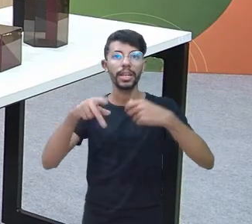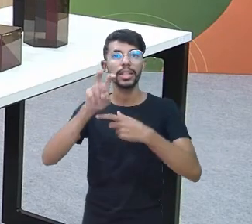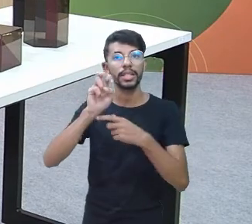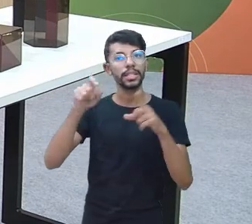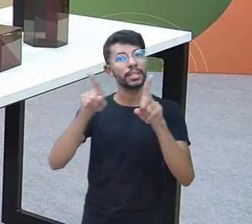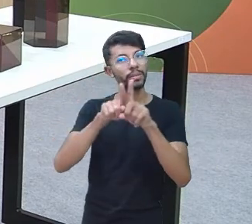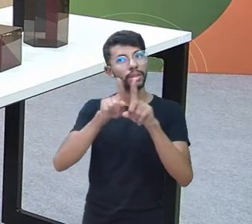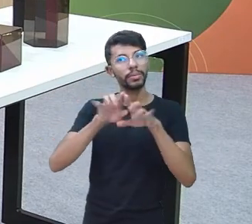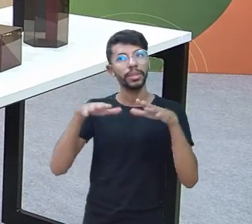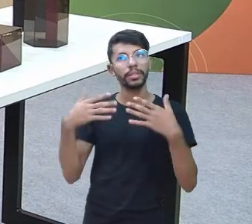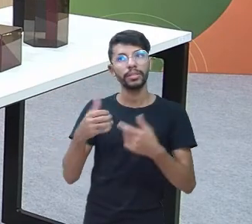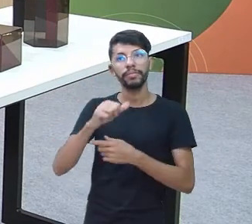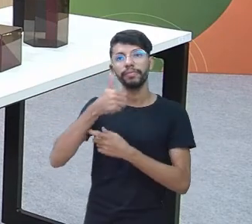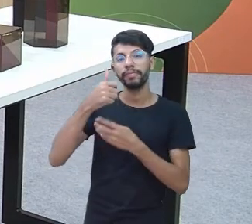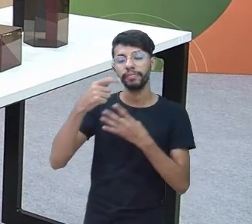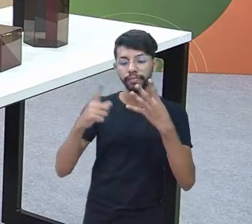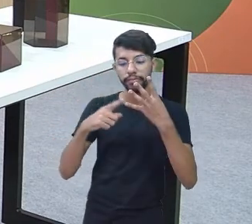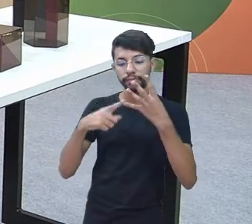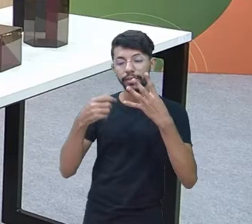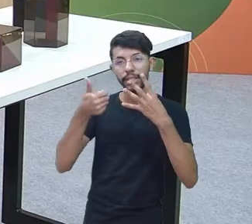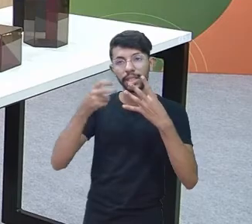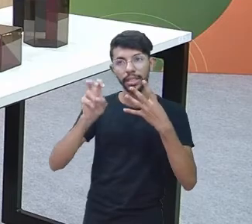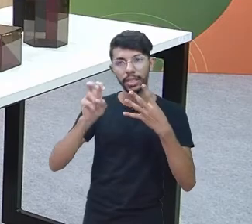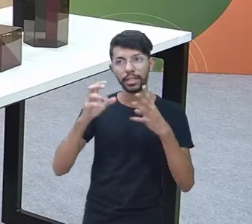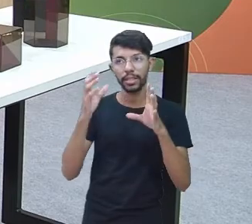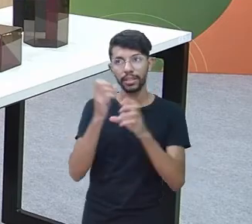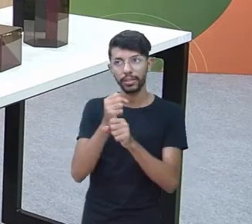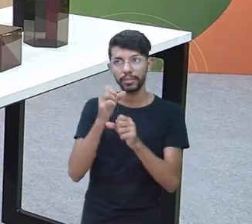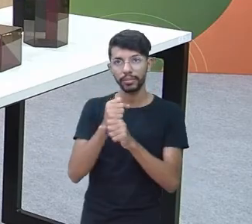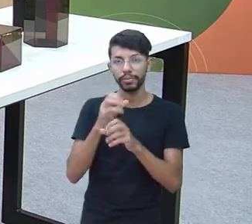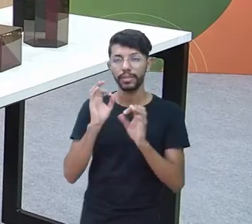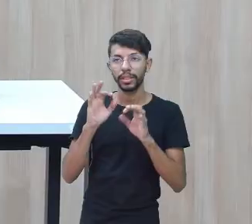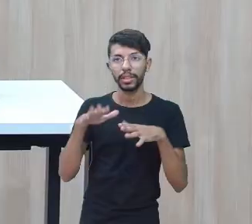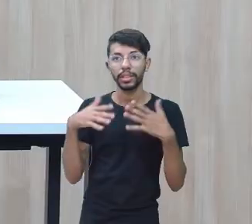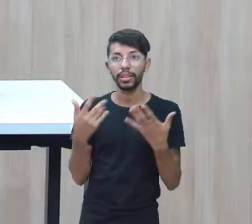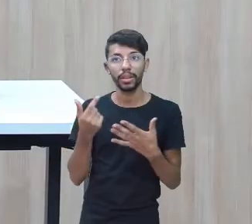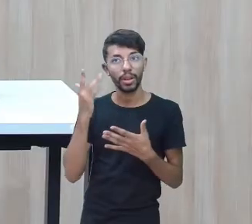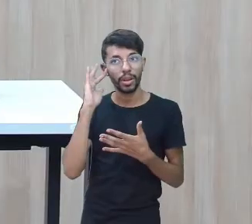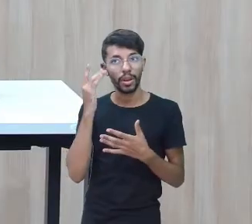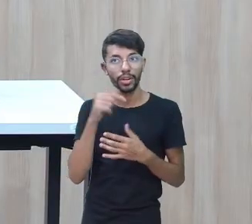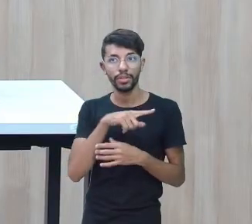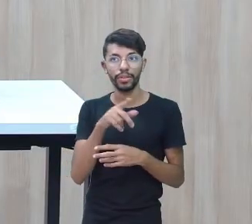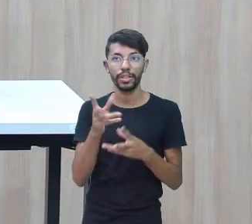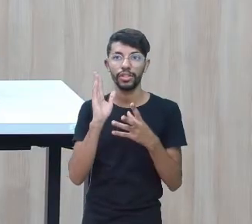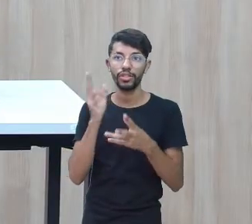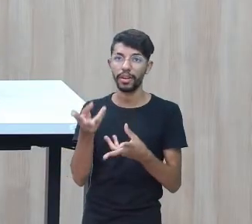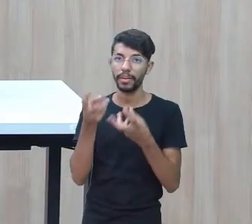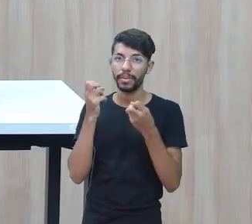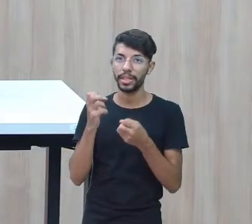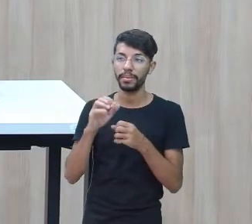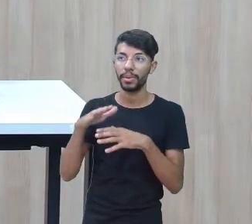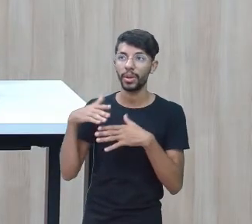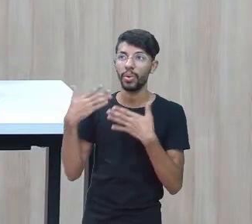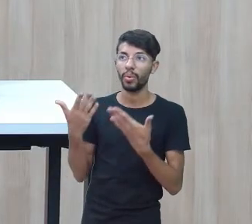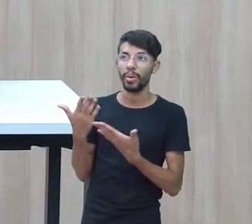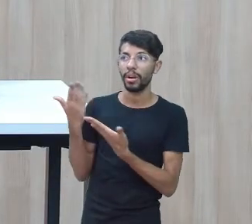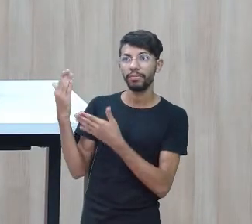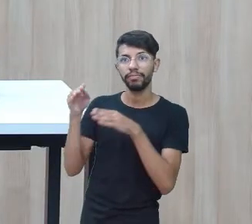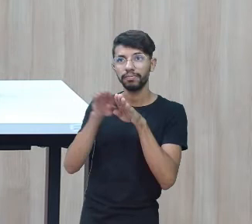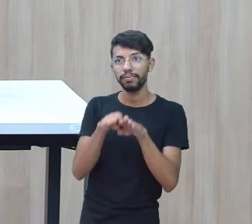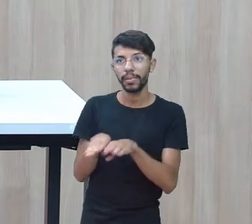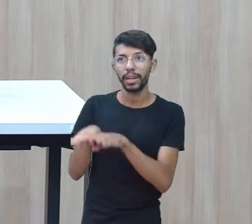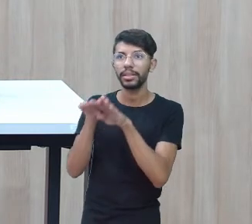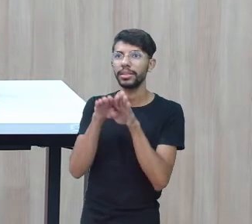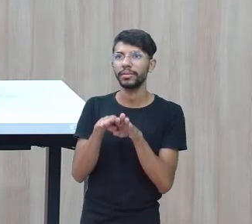né? Então, a gente vai ter 15 no total. Eu acho que vocês já perceberam qual é o padrão de comportamento entre esses elementos,